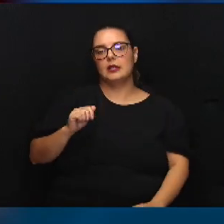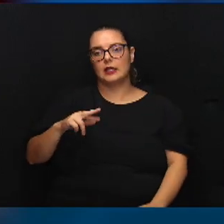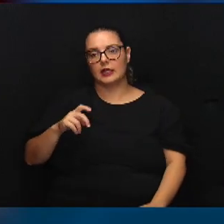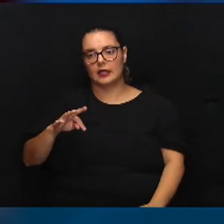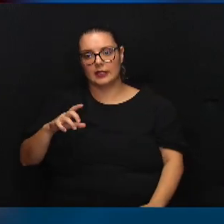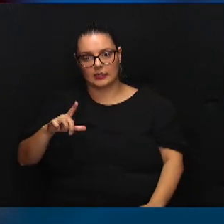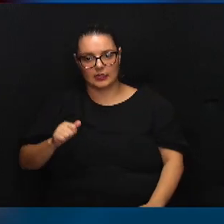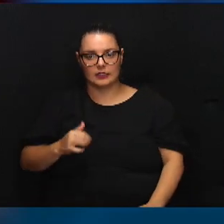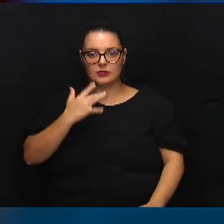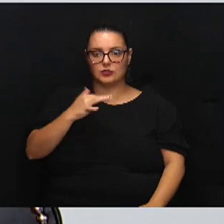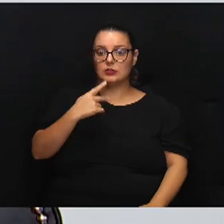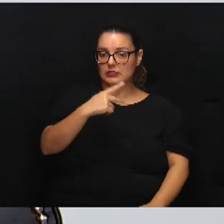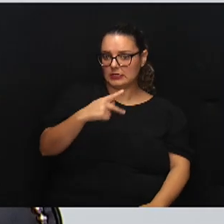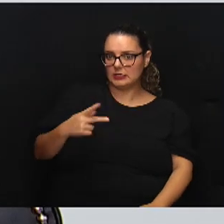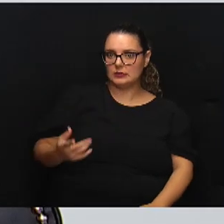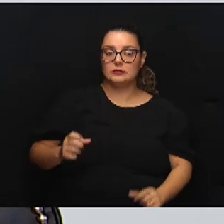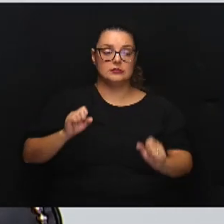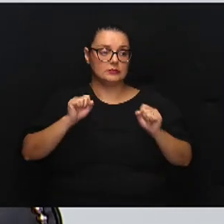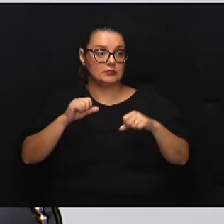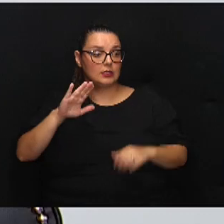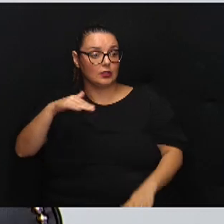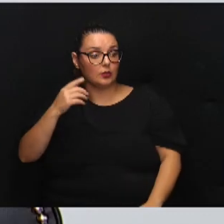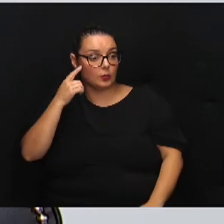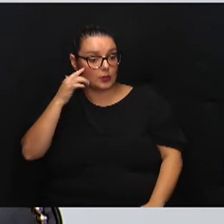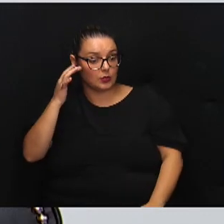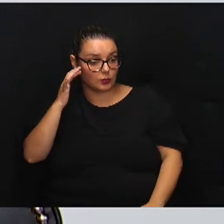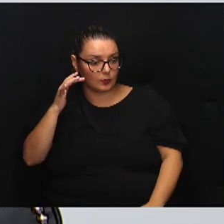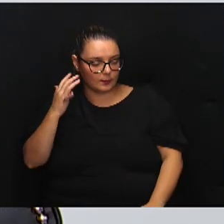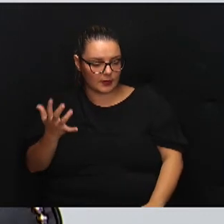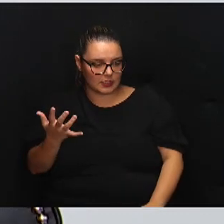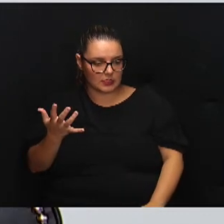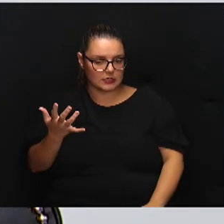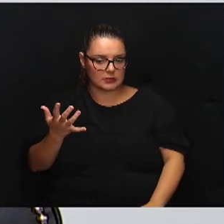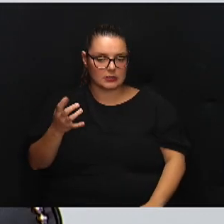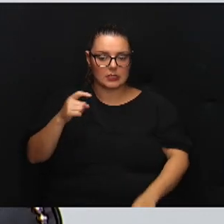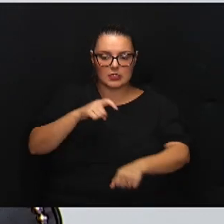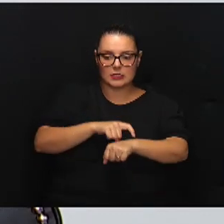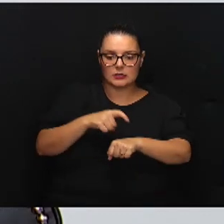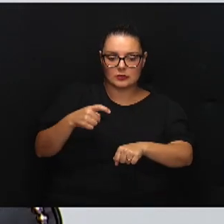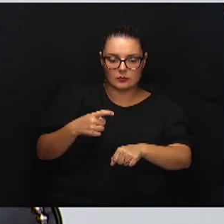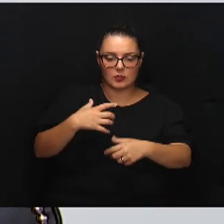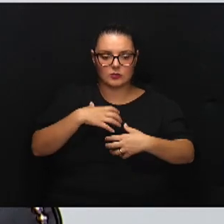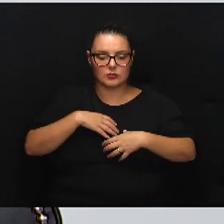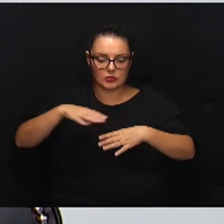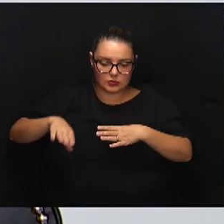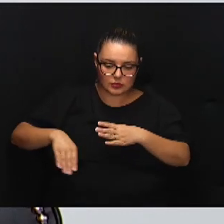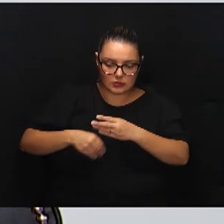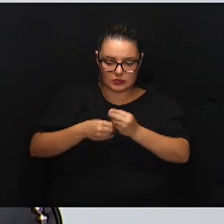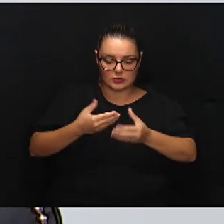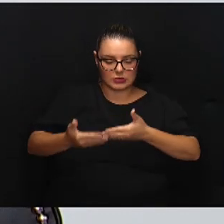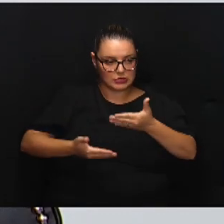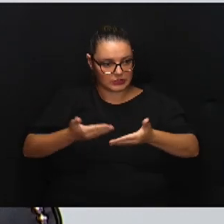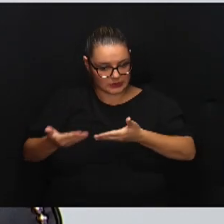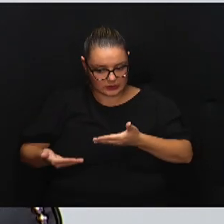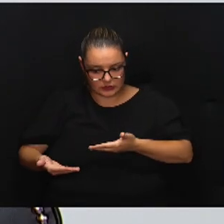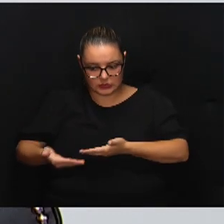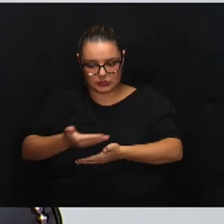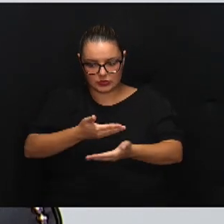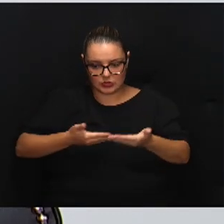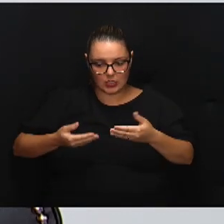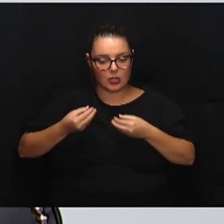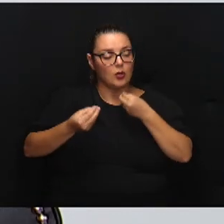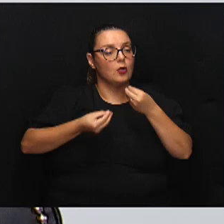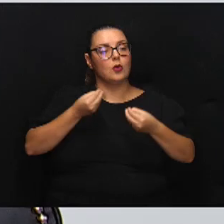cores delas. Sim, quando a gente pensa nesse novo modo de agregar o serviço, como